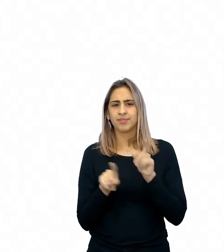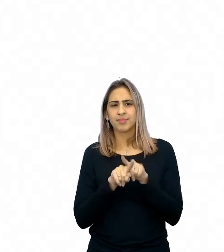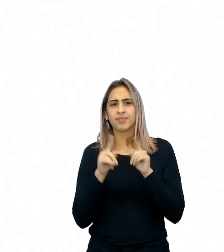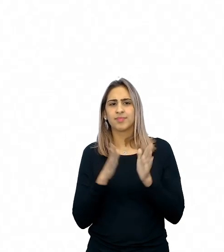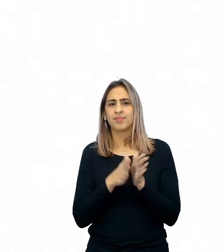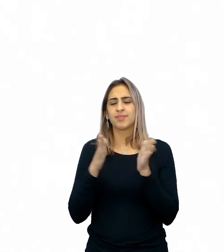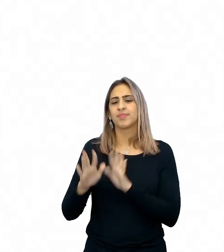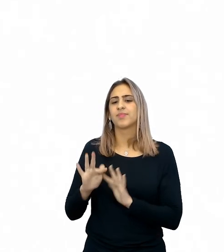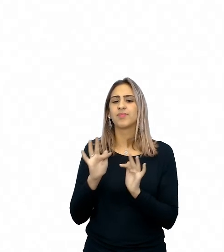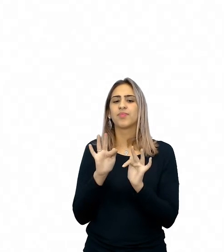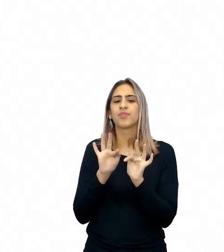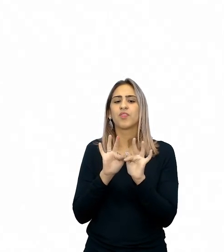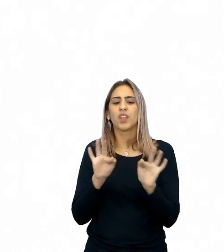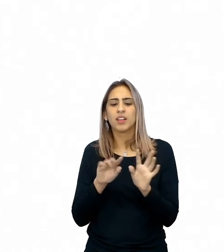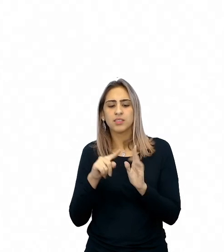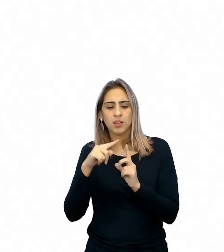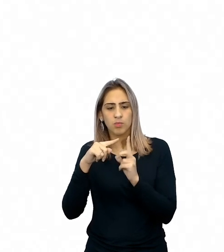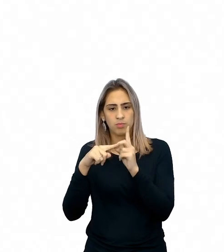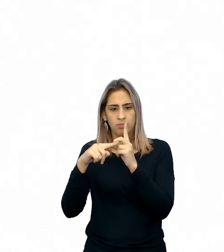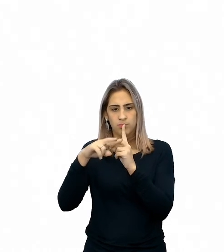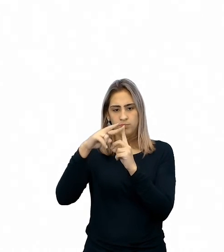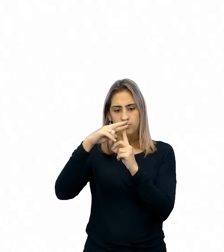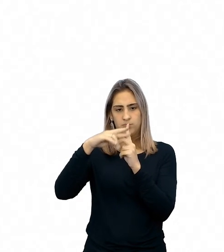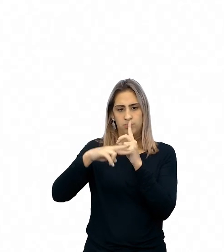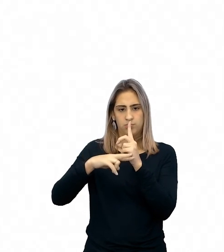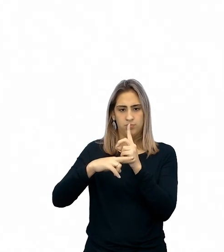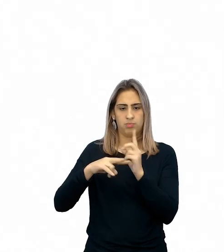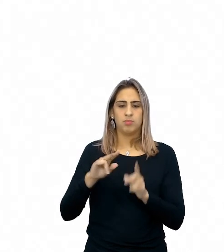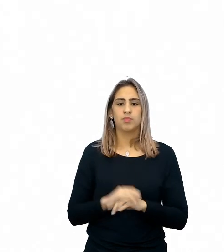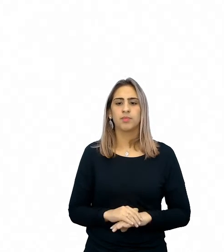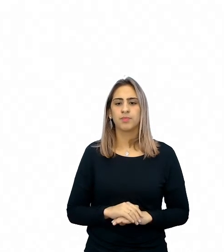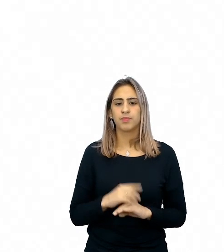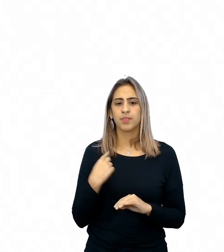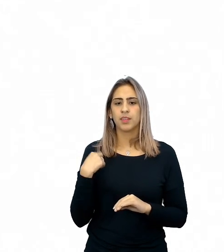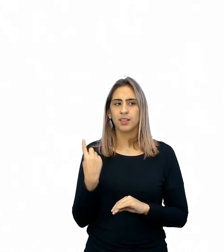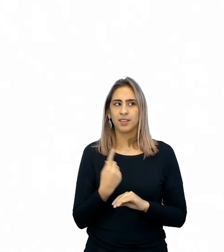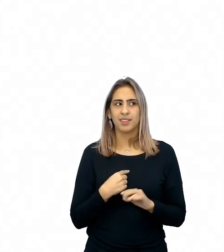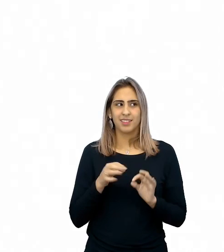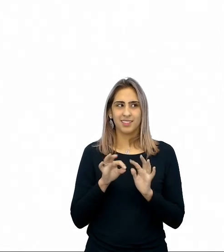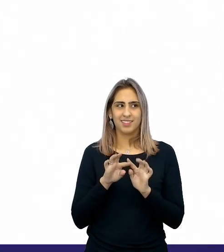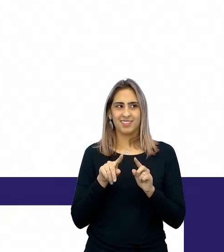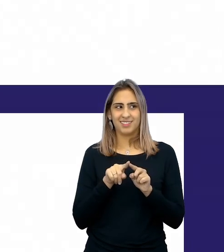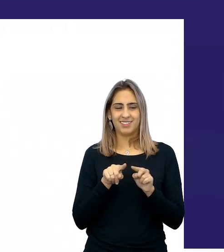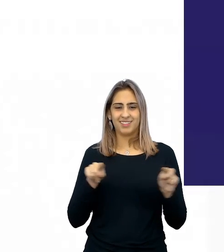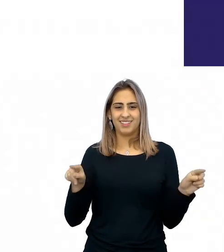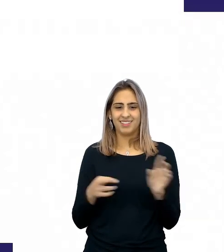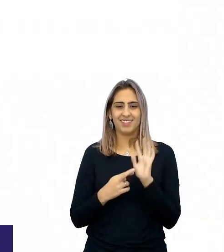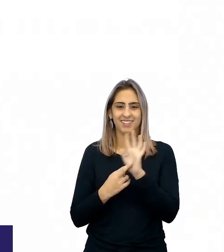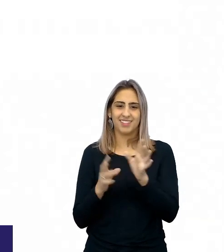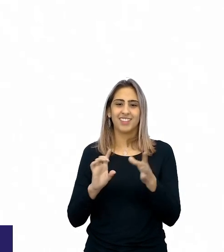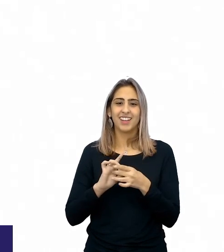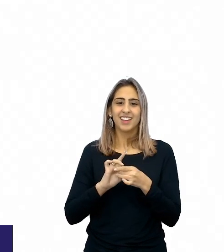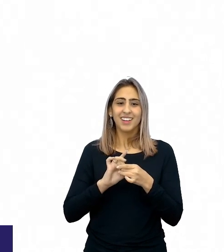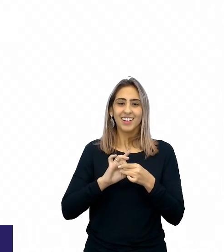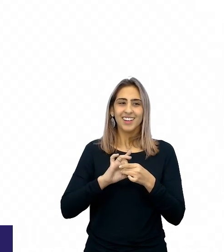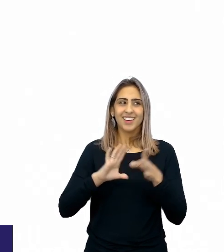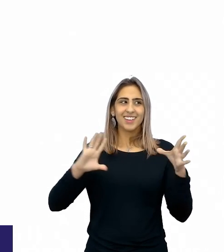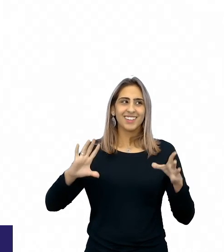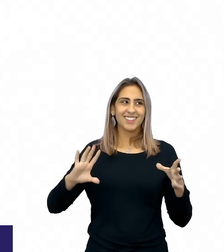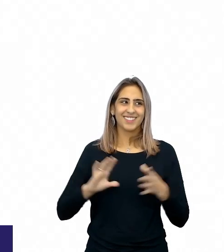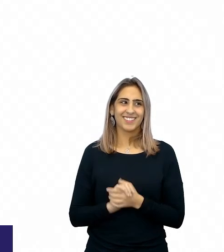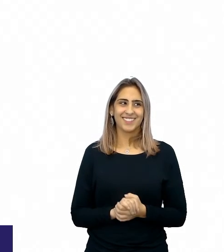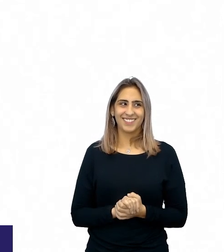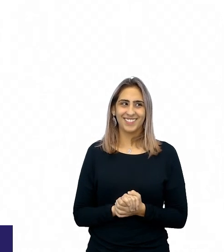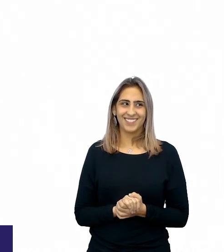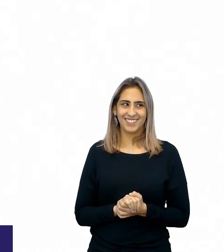ponto que as frações indicadas devem estar representadas. Então, a nossa reta numérica vai permitir que o nosso aluno consiga